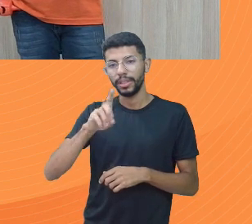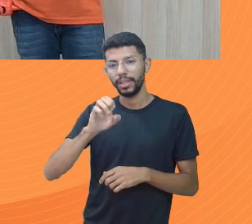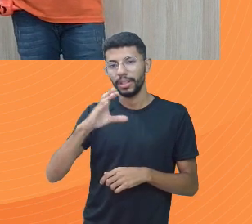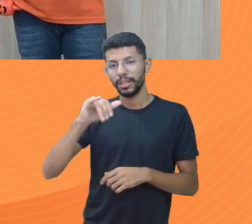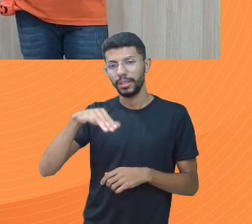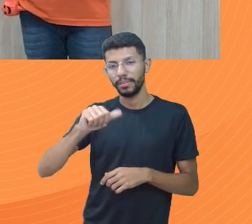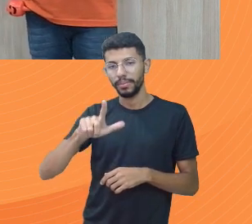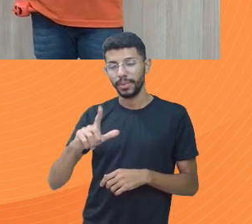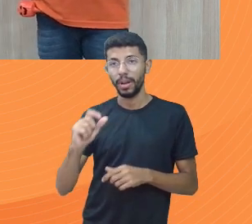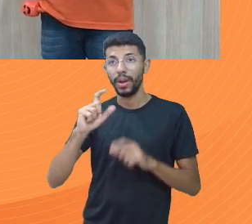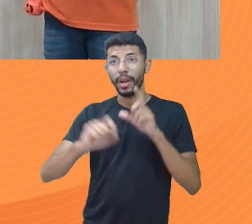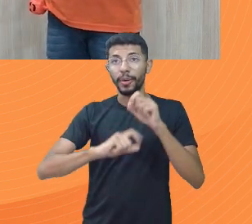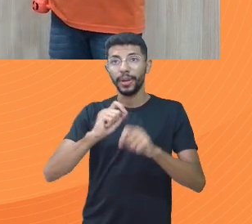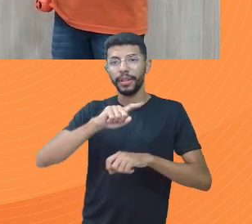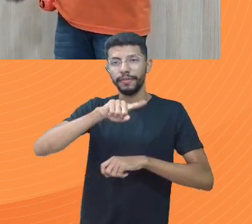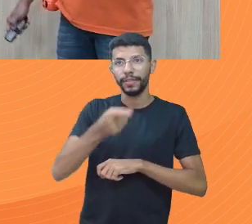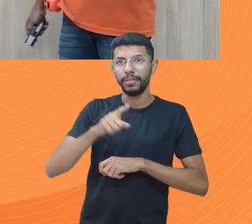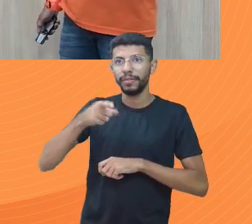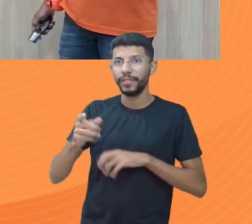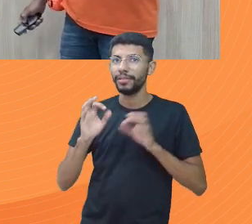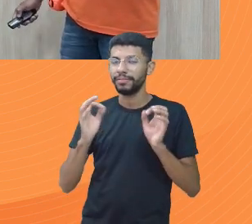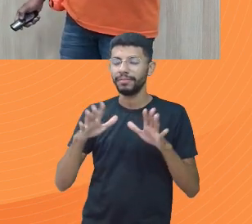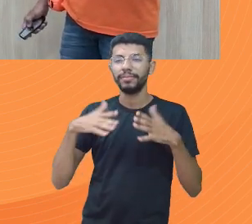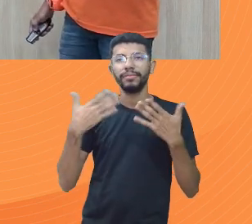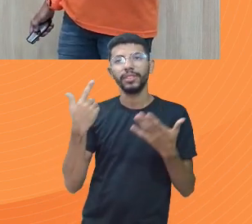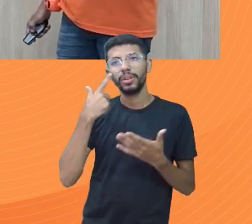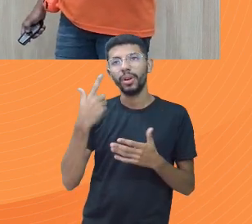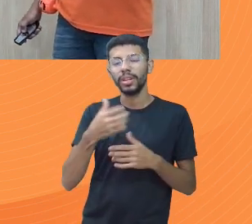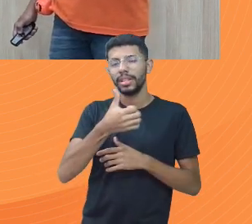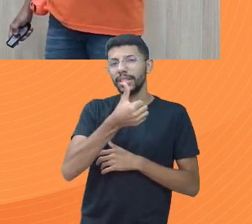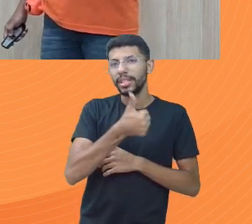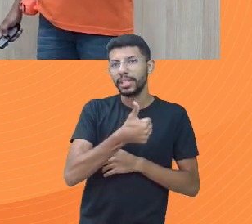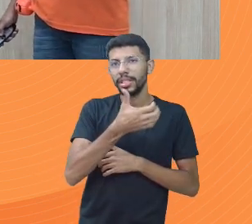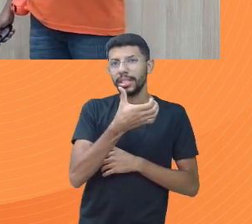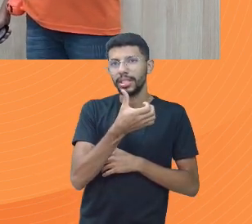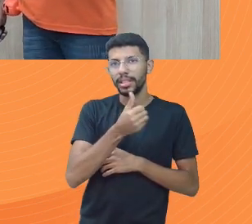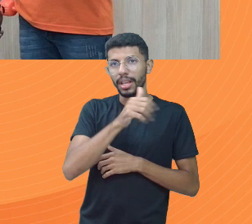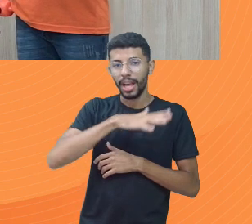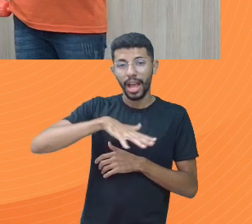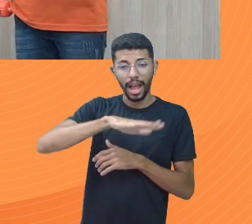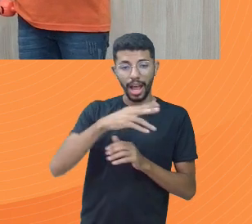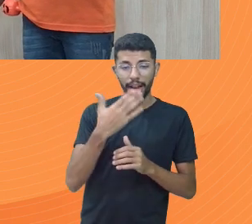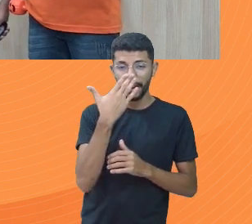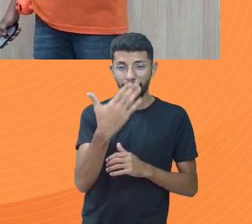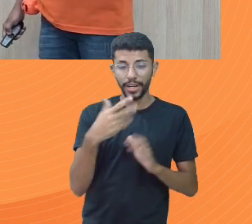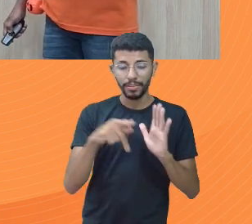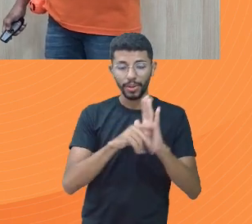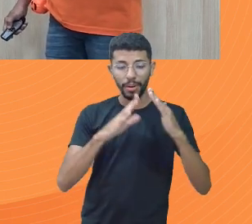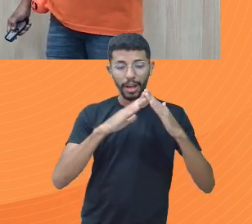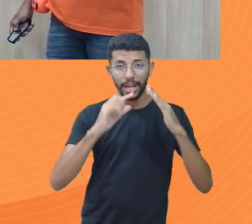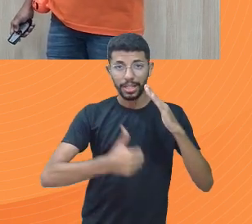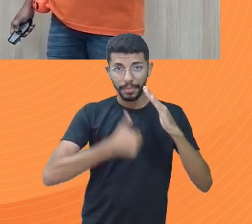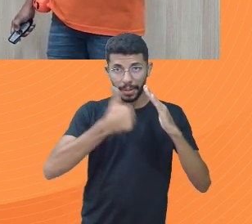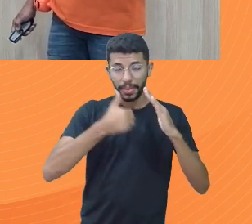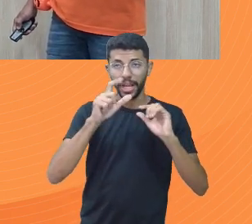vírgula. Então, quando eu realizo essa conta, eu encontro como área frontal da casa 1,